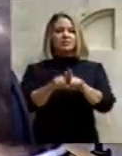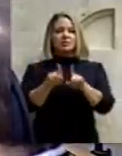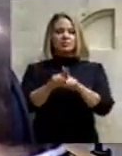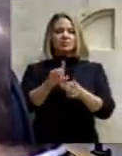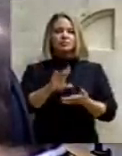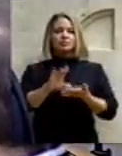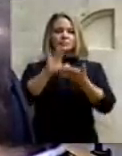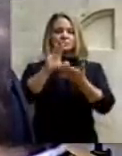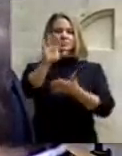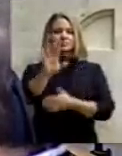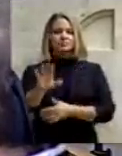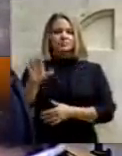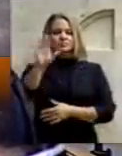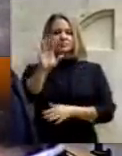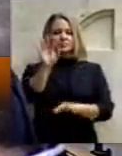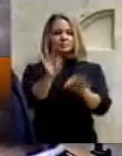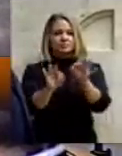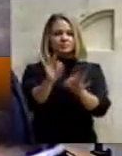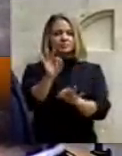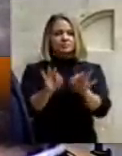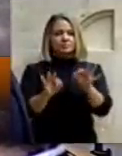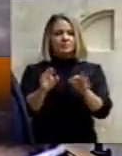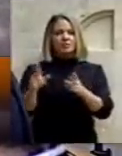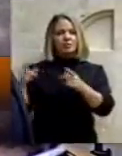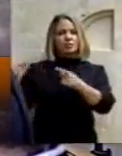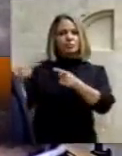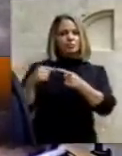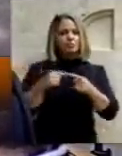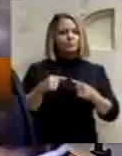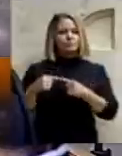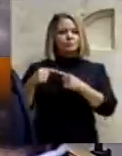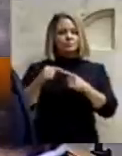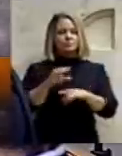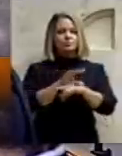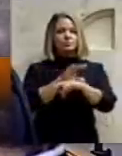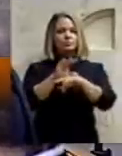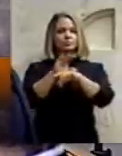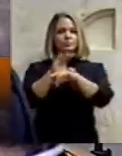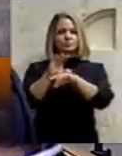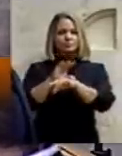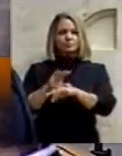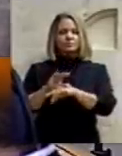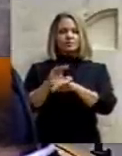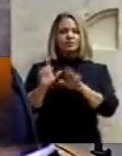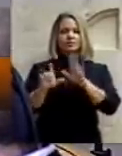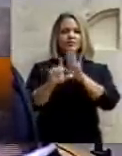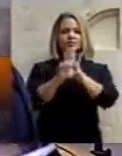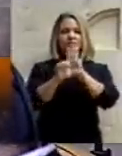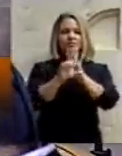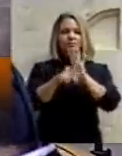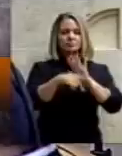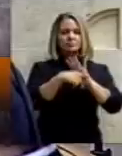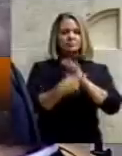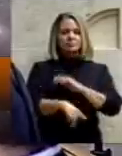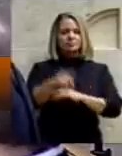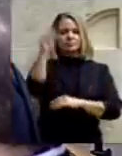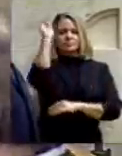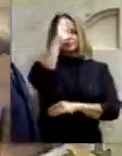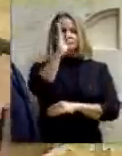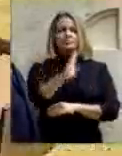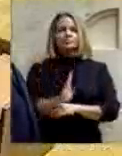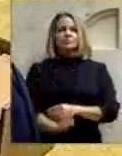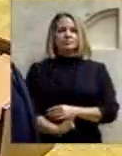Conselho Nacional de Justiça, de conformidade com a Constituição e as leis da República.